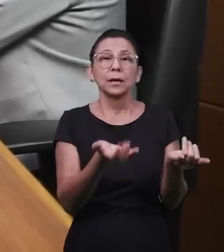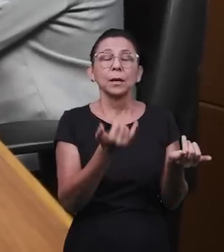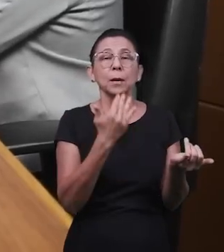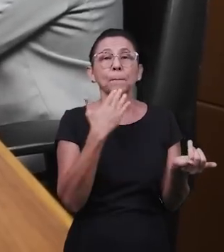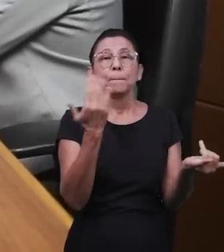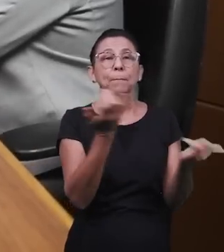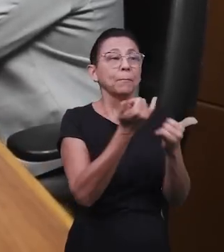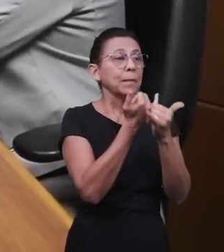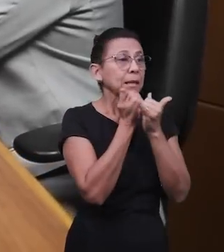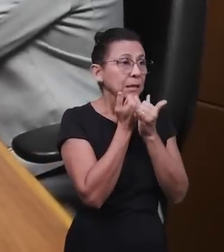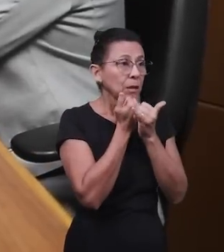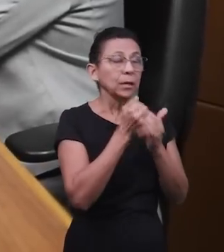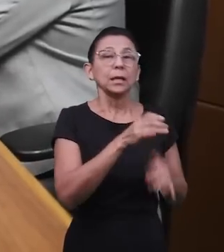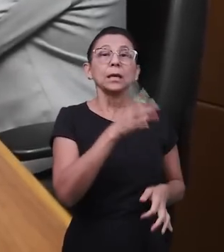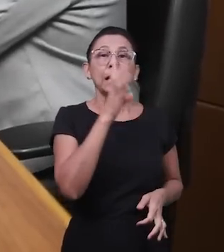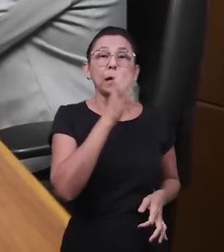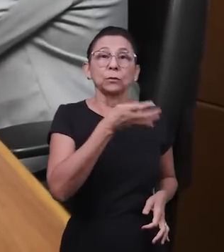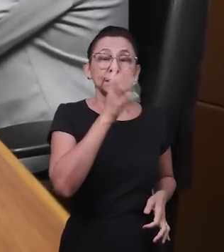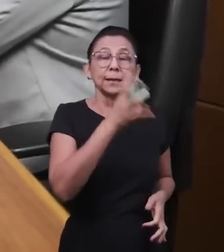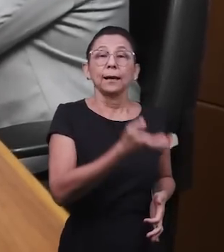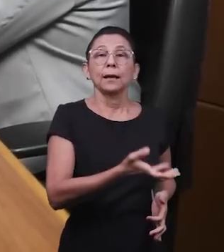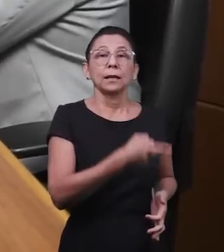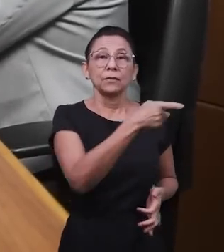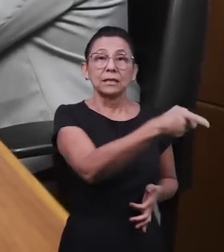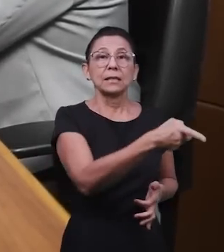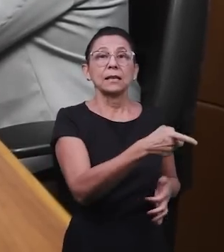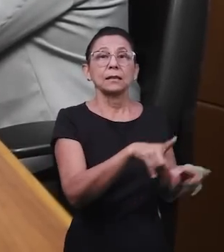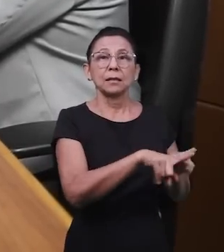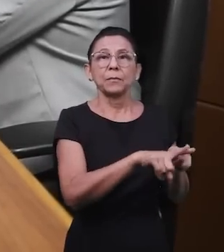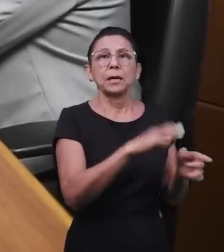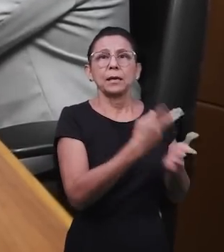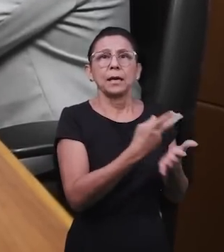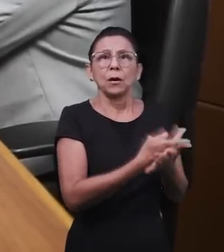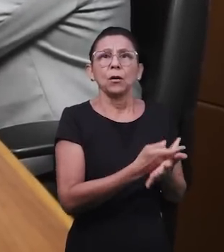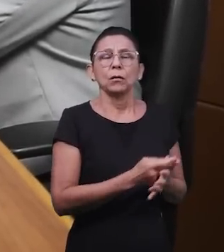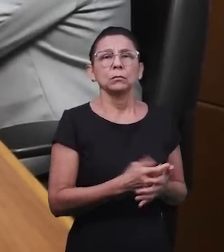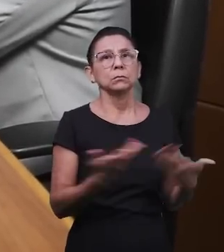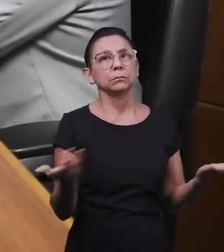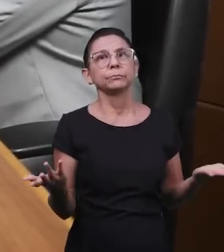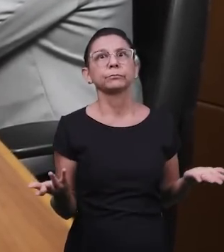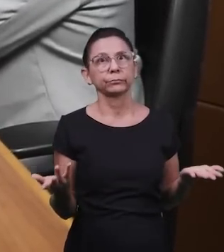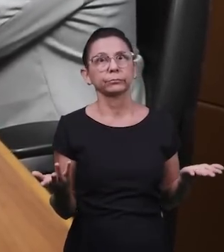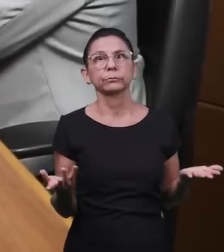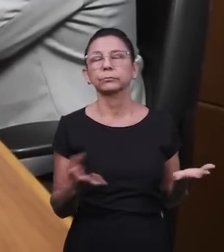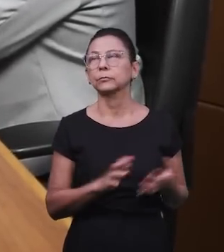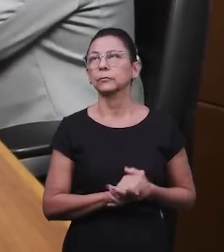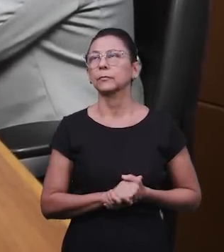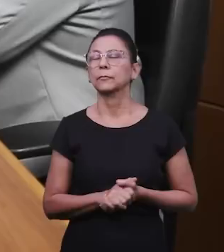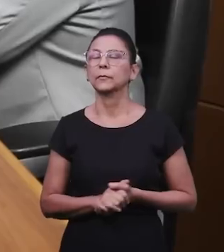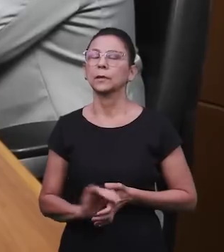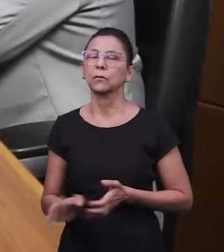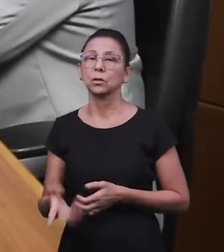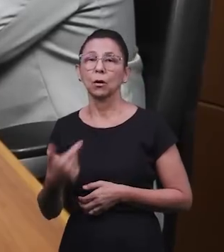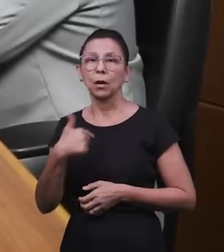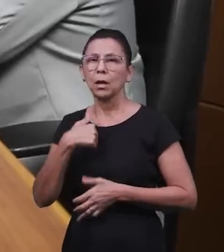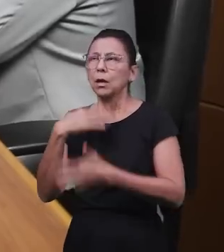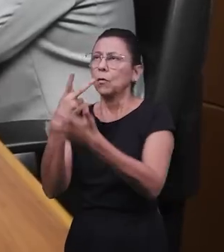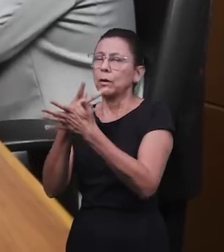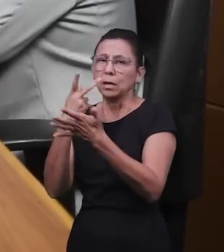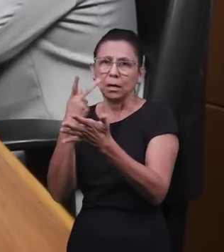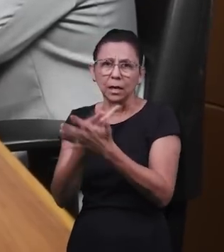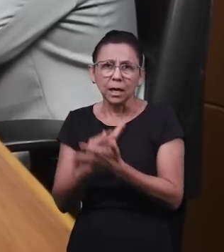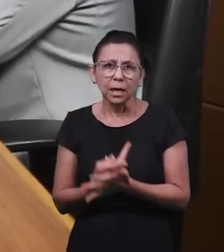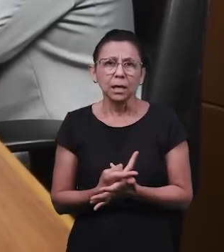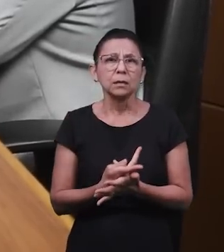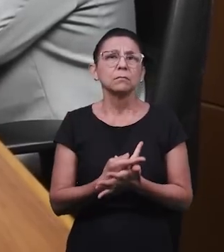um reconhecimento do erro mesmo. Olha, eu errei, né, e peço perdão. Exatamente,